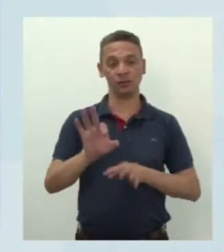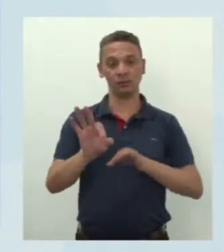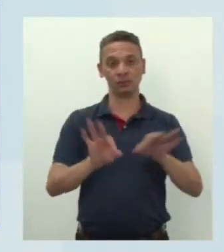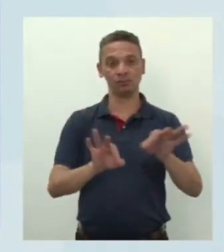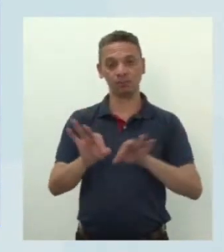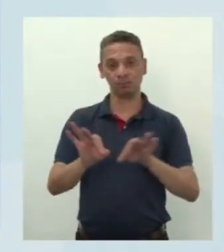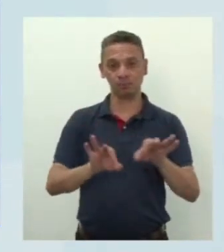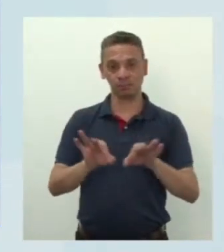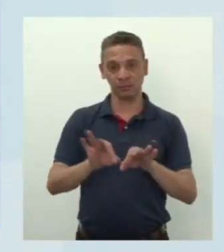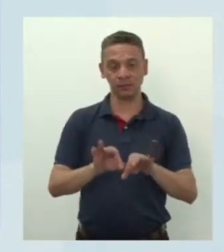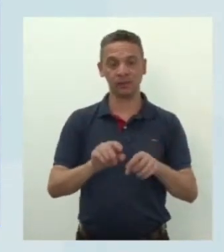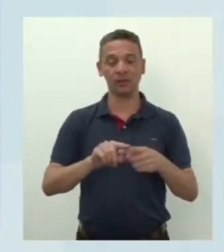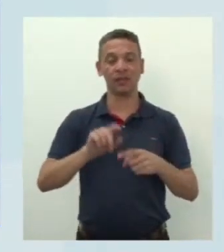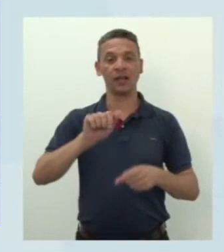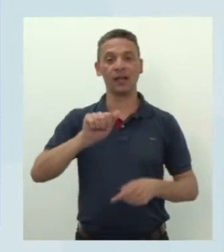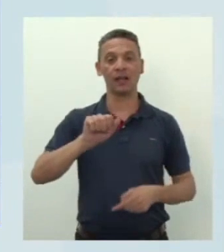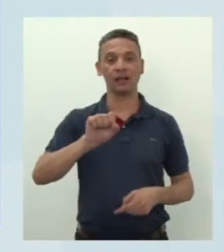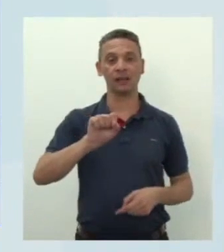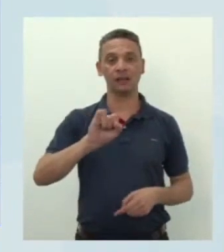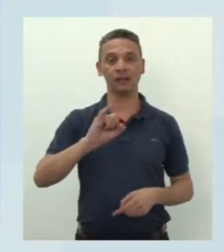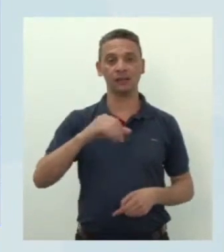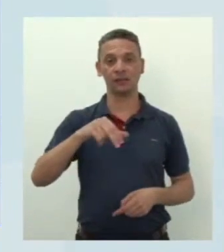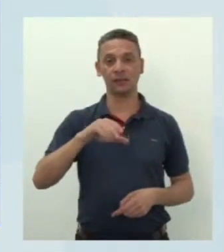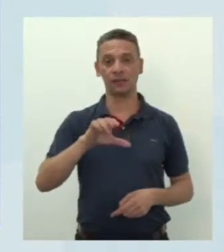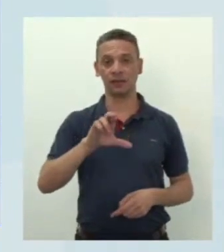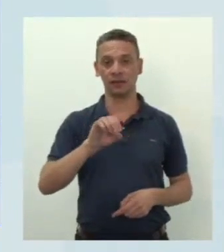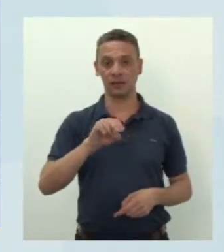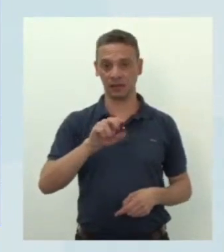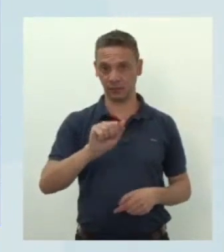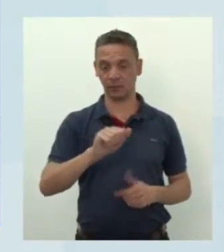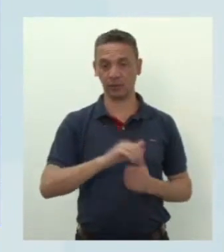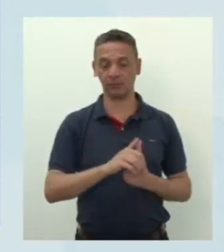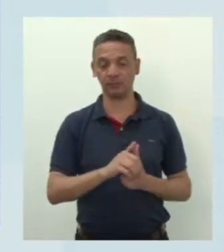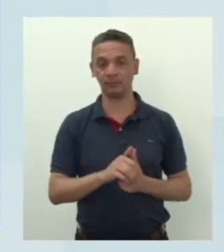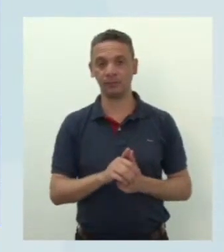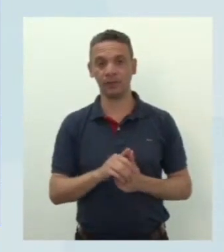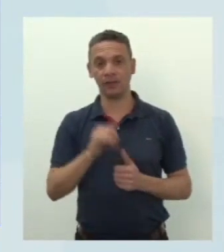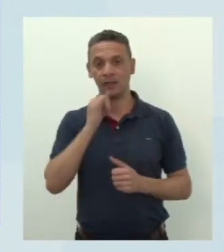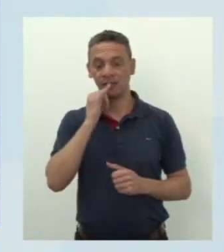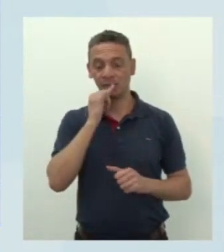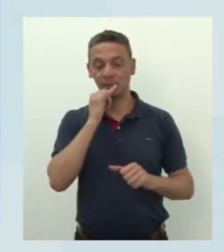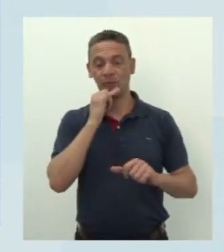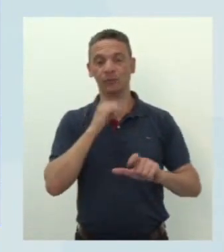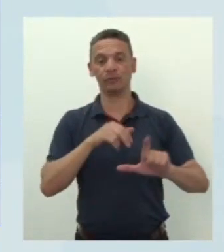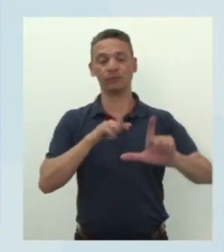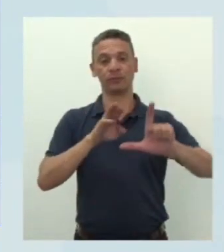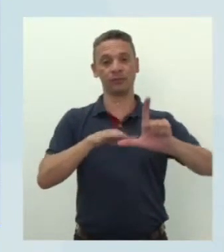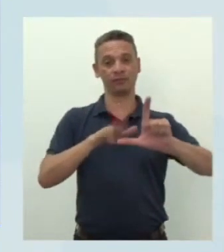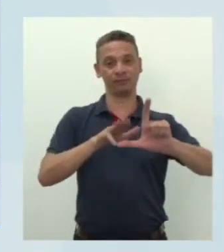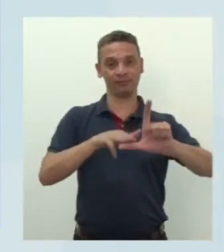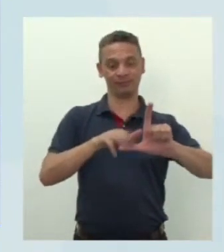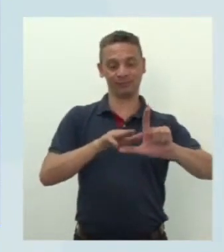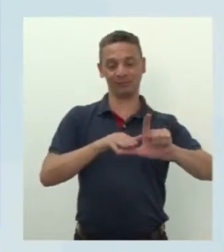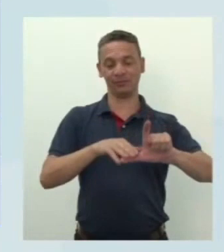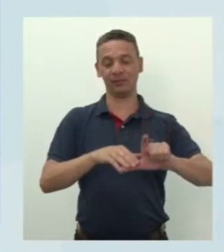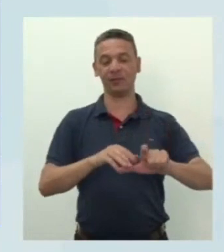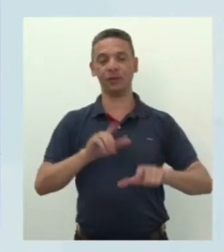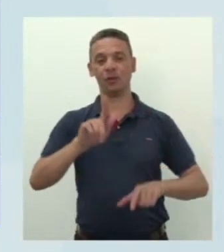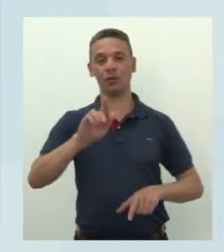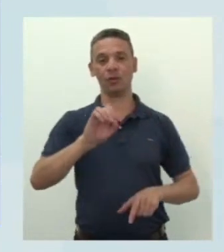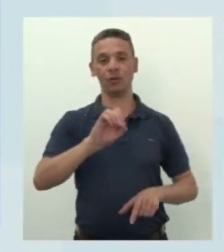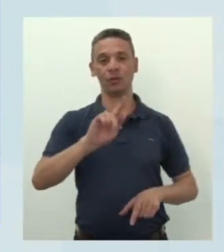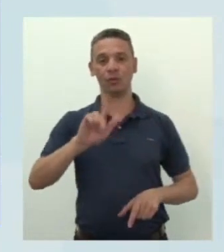ferramenta assíncrona, no caso, o Google Classroom, que já está disponível para vocês